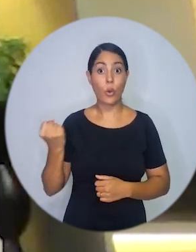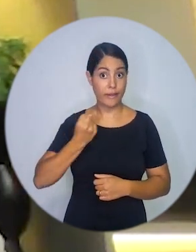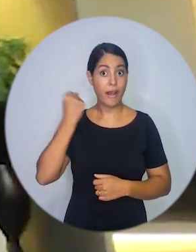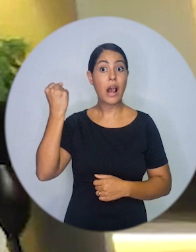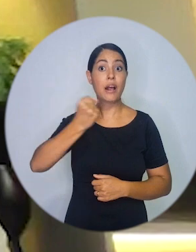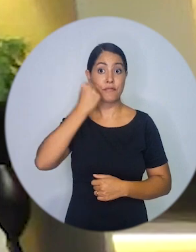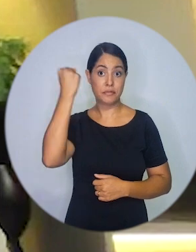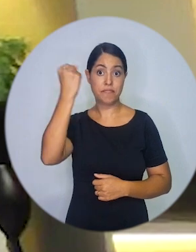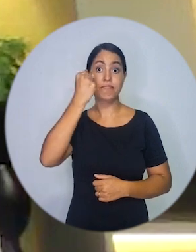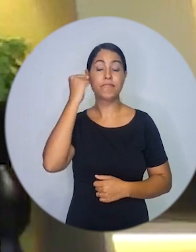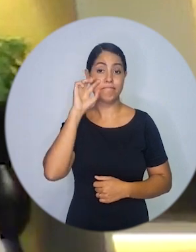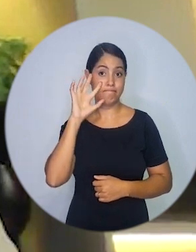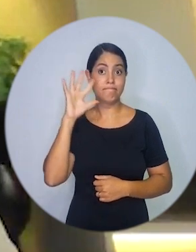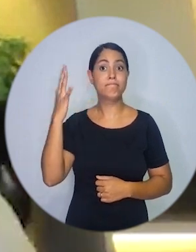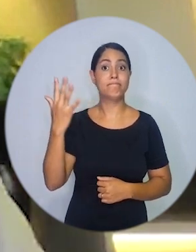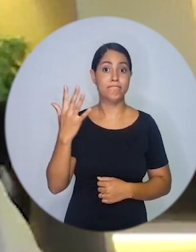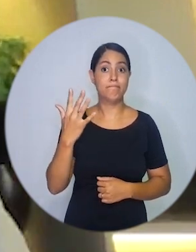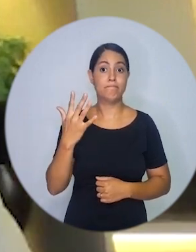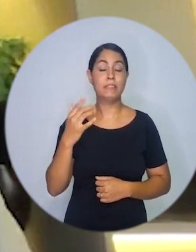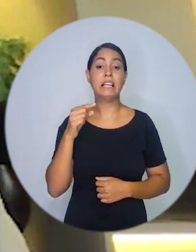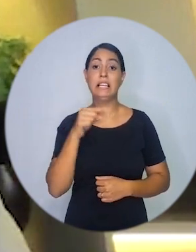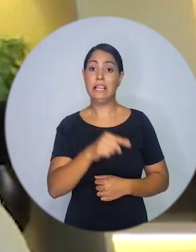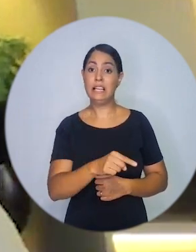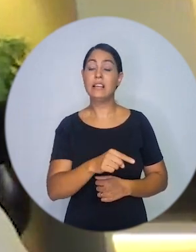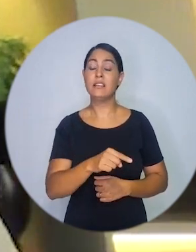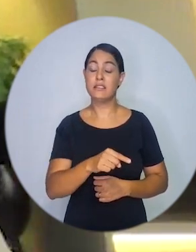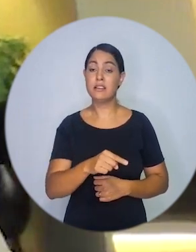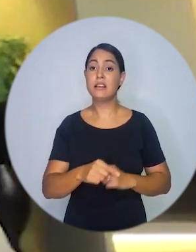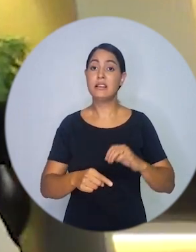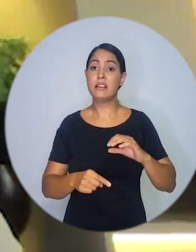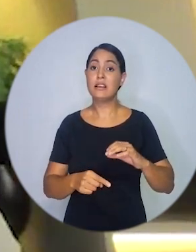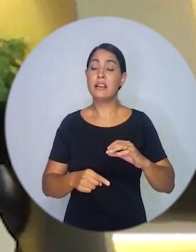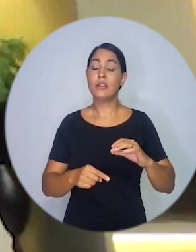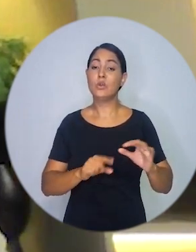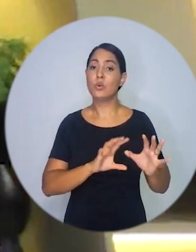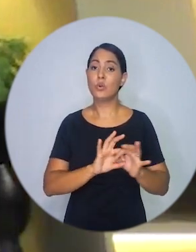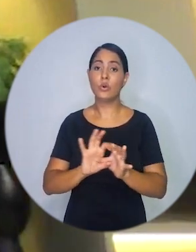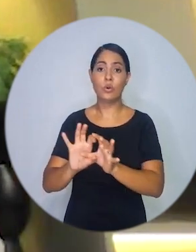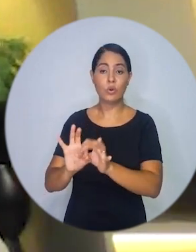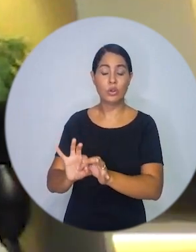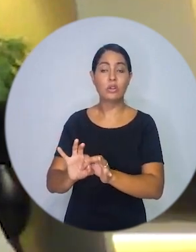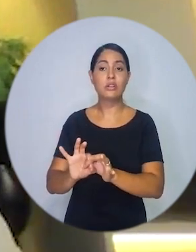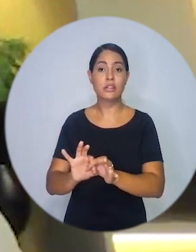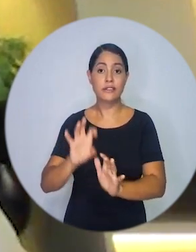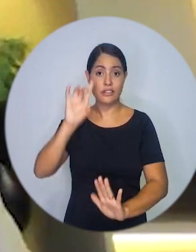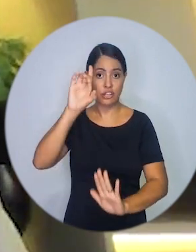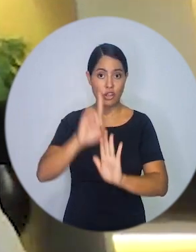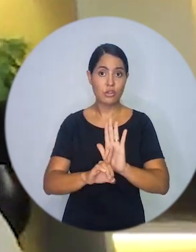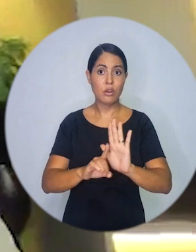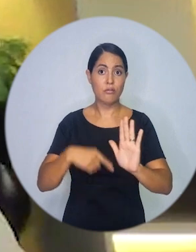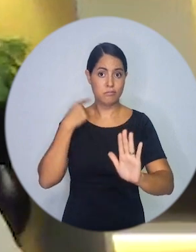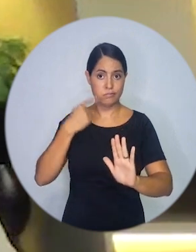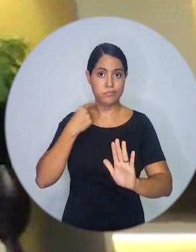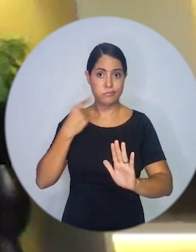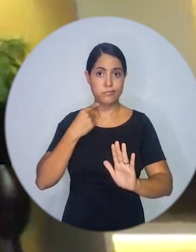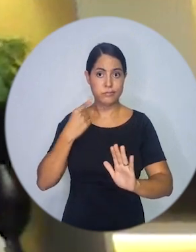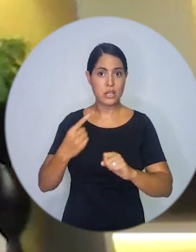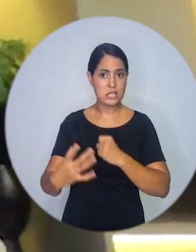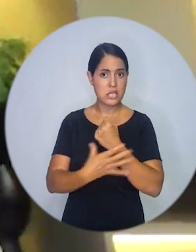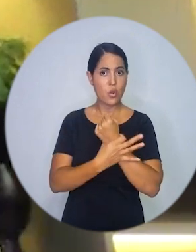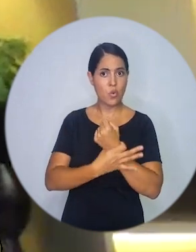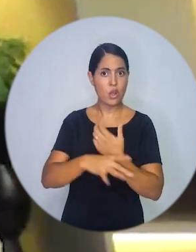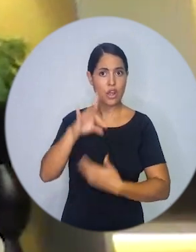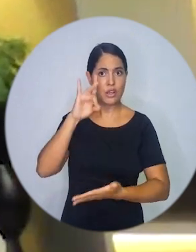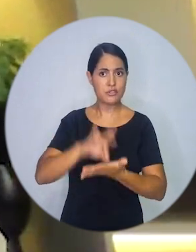foi grave e quanto essa decisão foi importante, não só para as prerrogativas, mas também